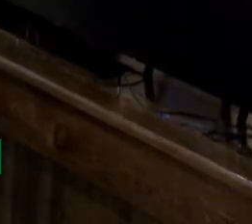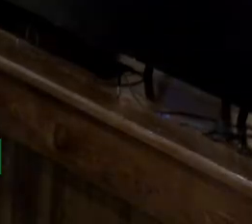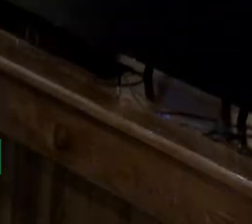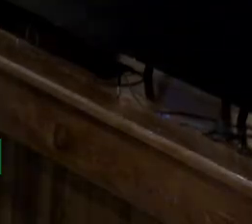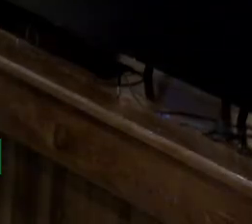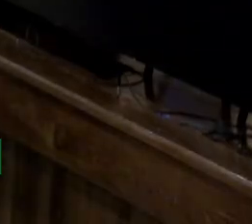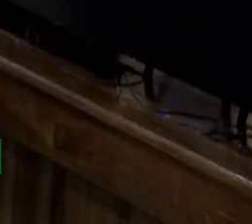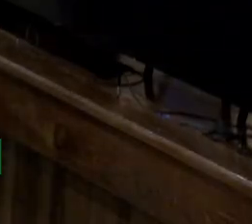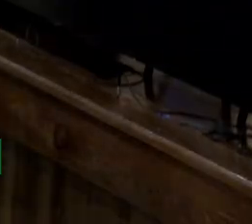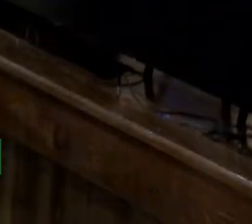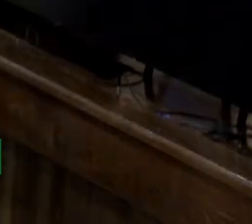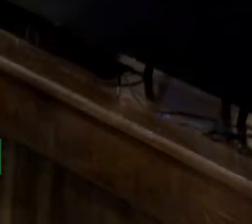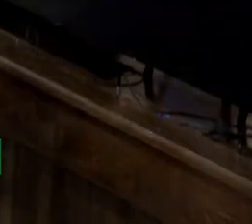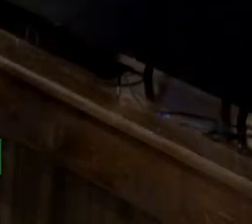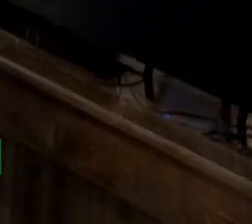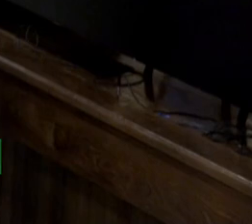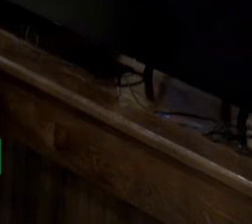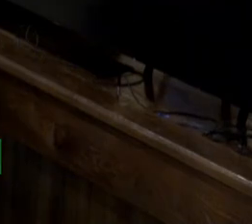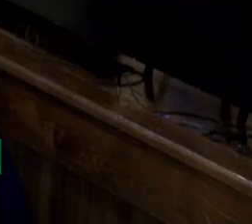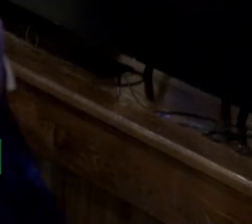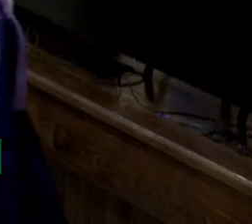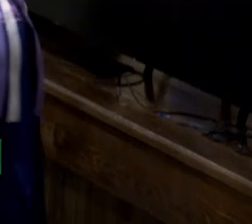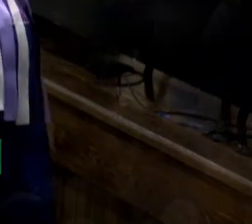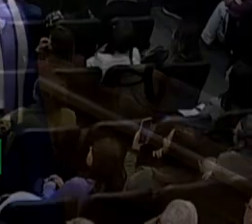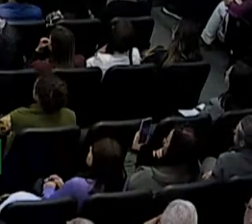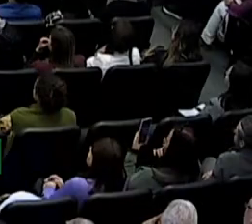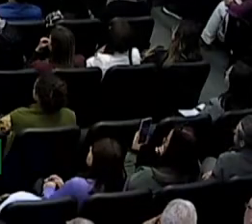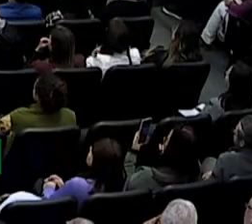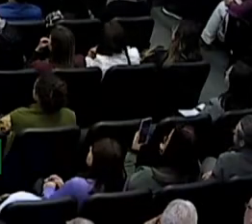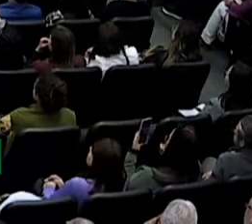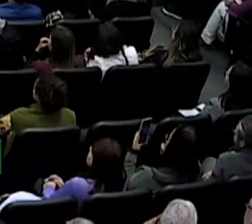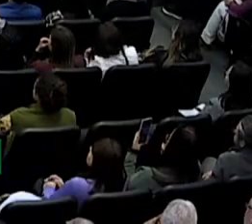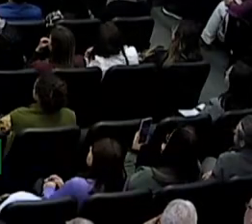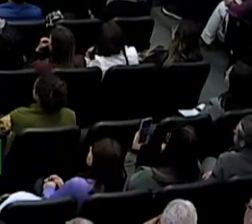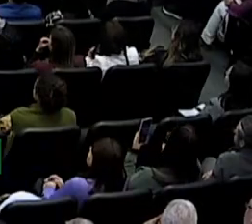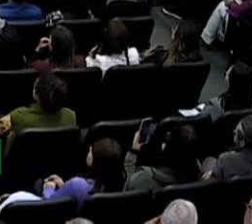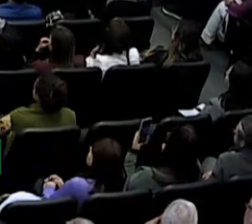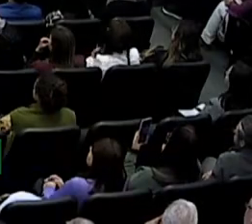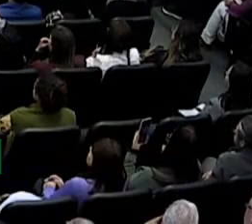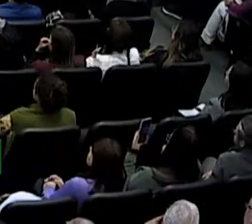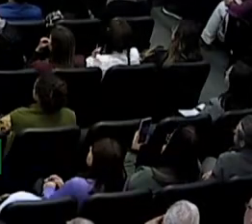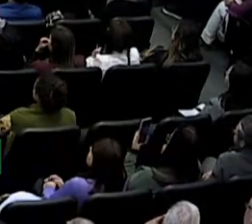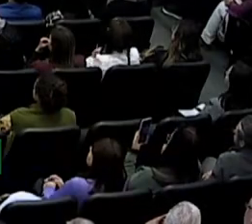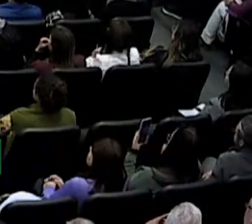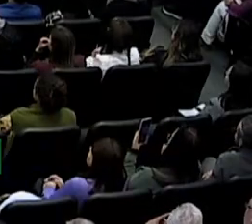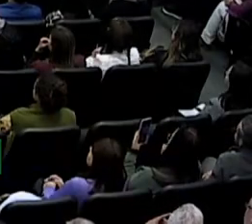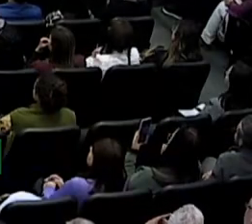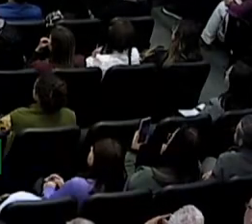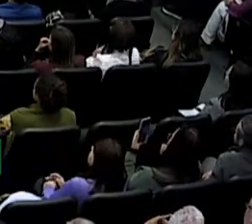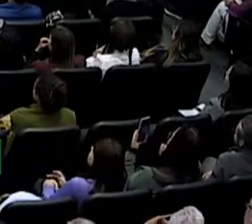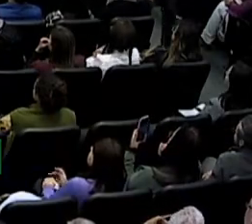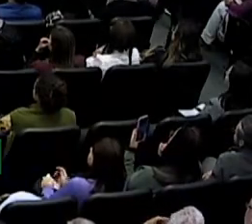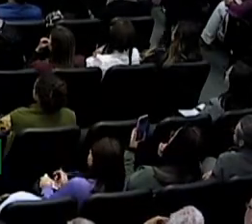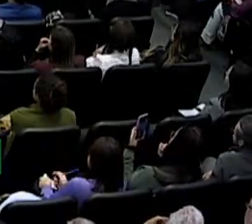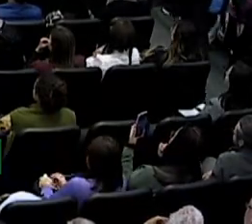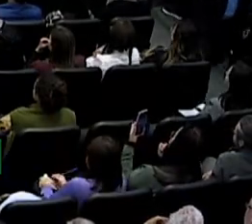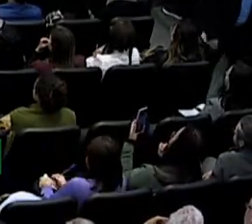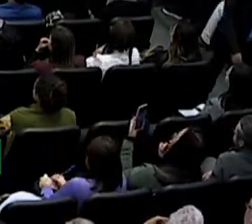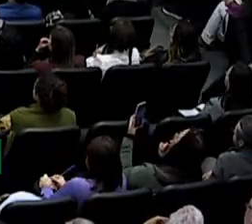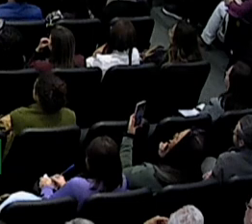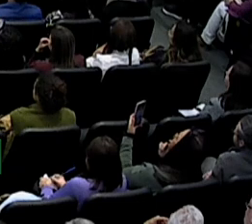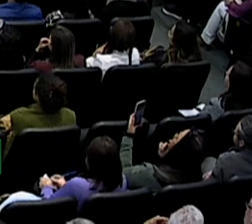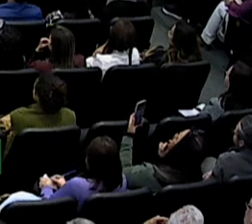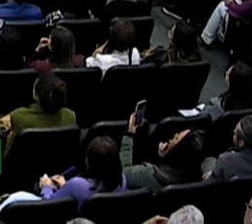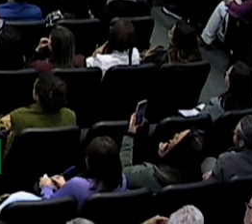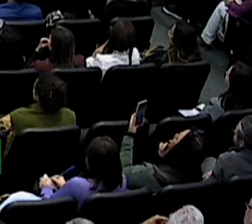cardume vai pra praia pra se proteger. Ei, pescador, a temporada